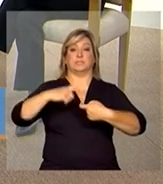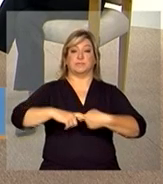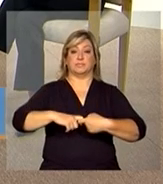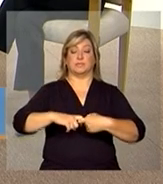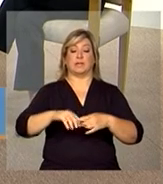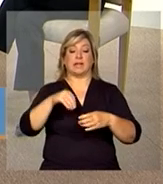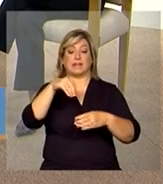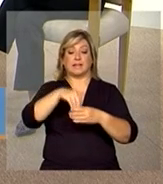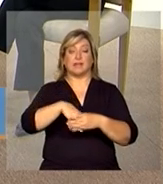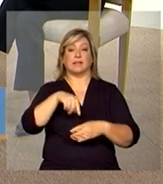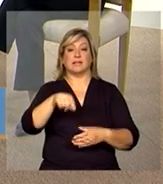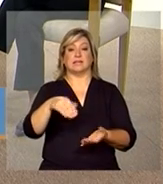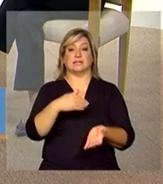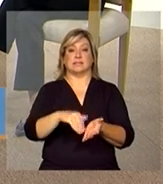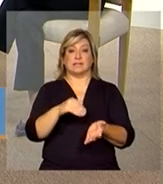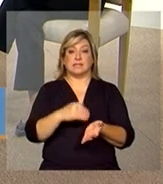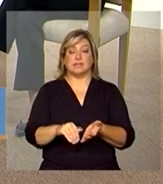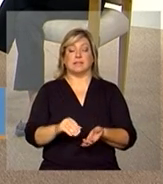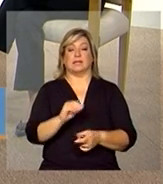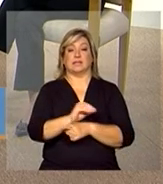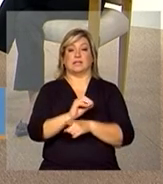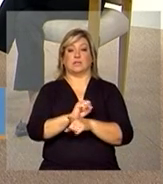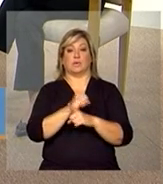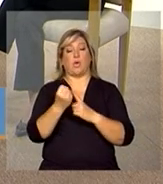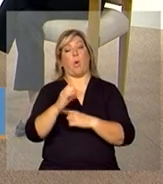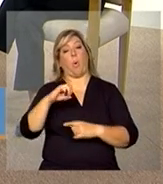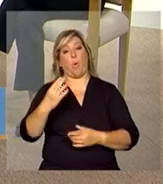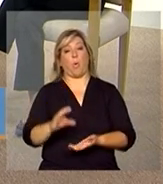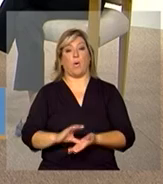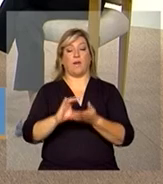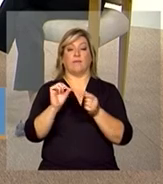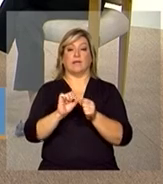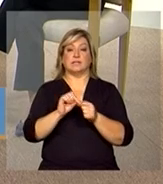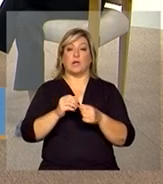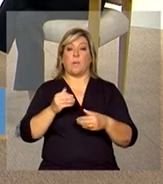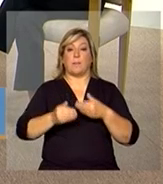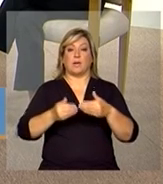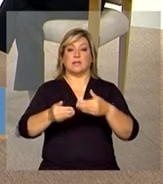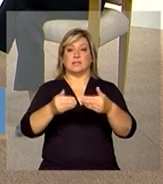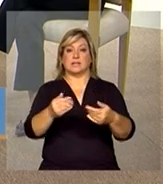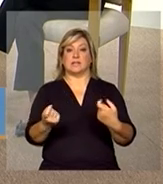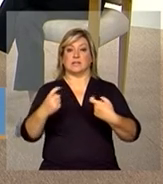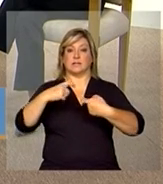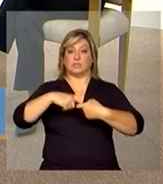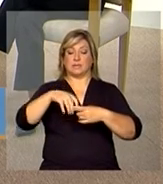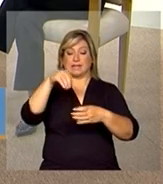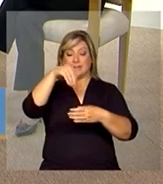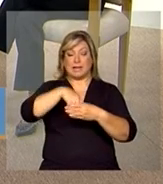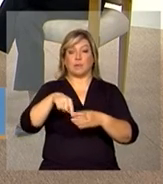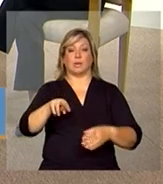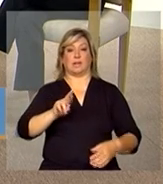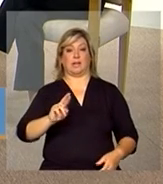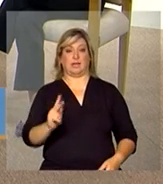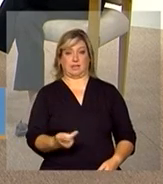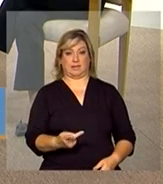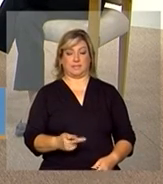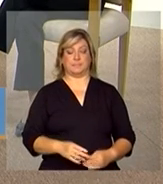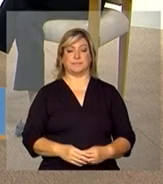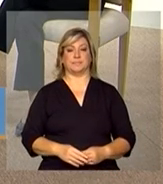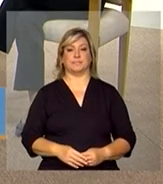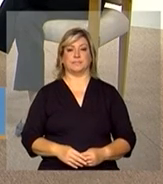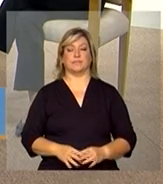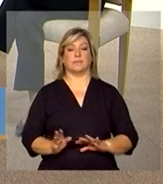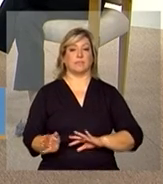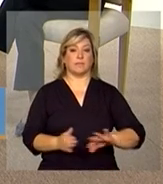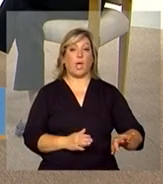entidade na Secretaria de Assistência Social ou no conselho e fazer o processo de viula na á de Recursos Humanos um outro problema